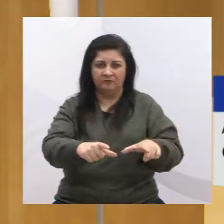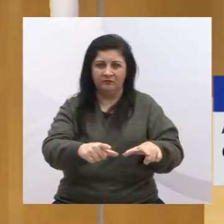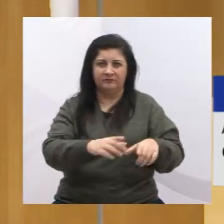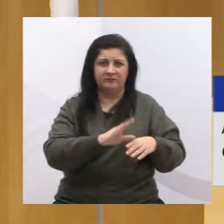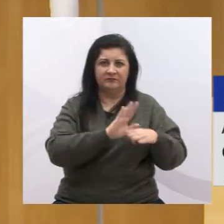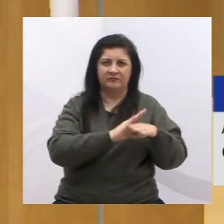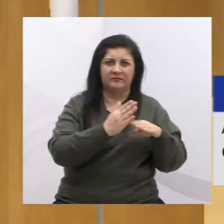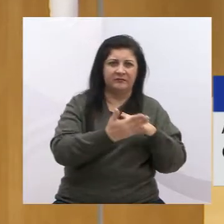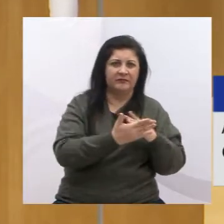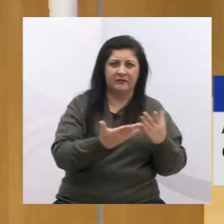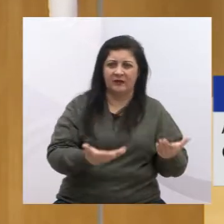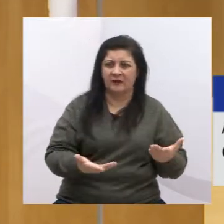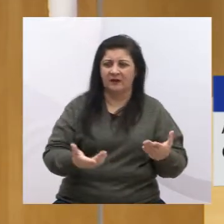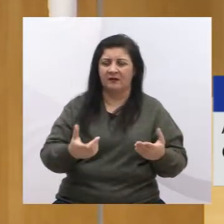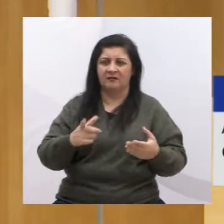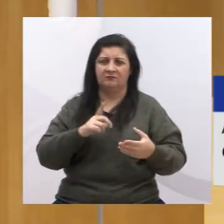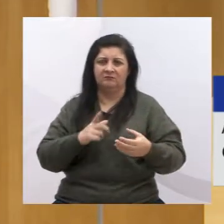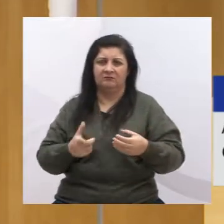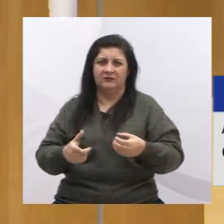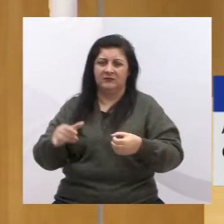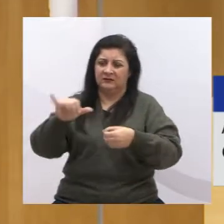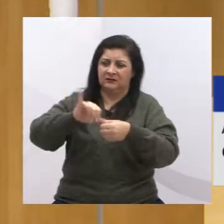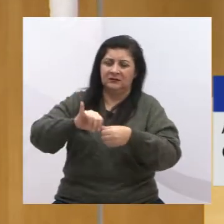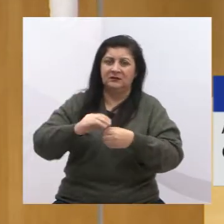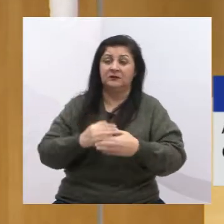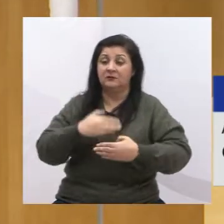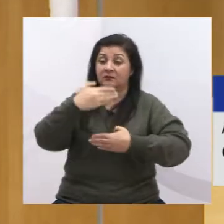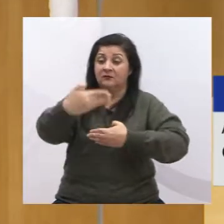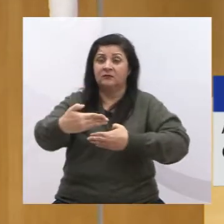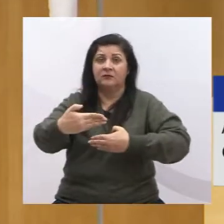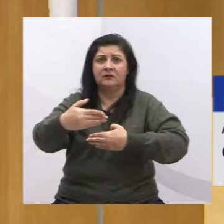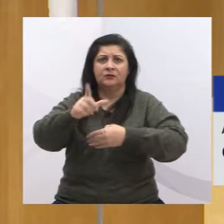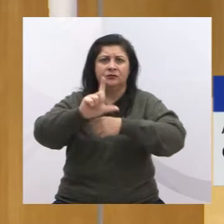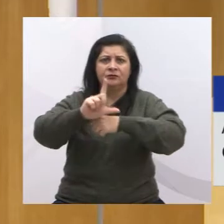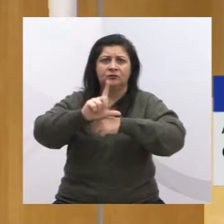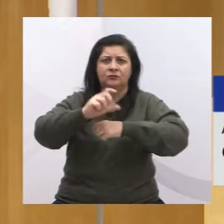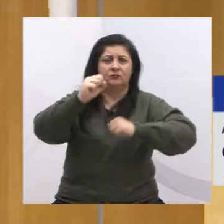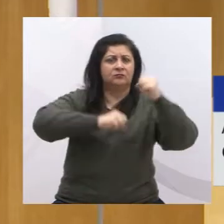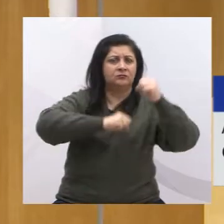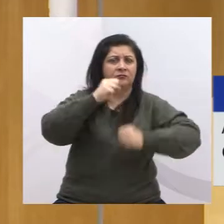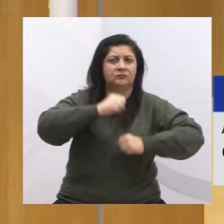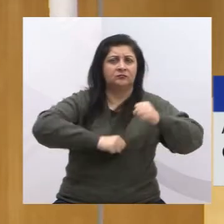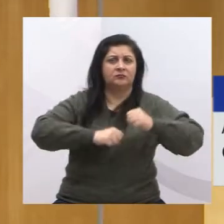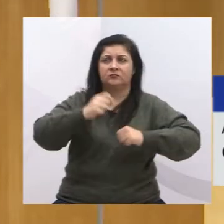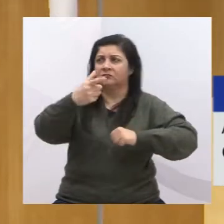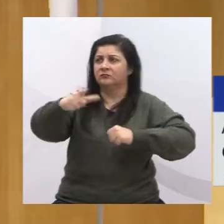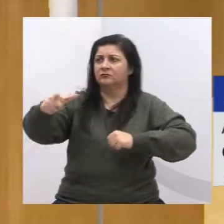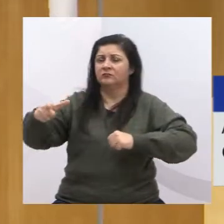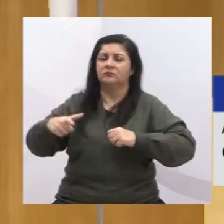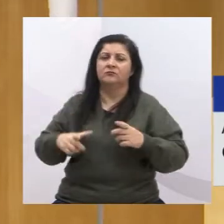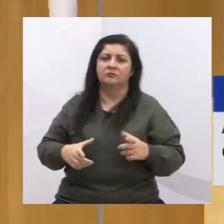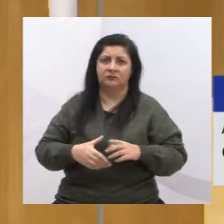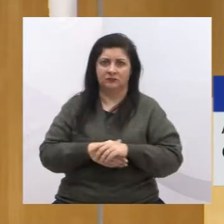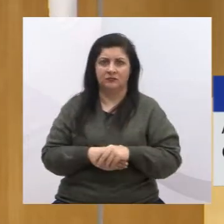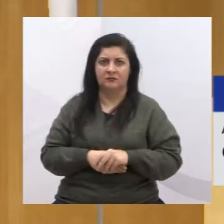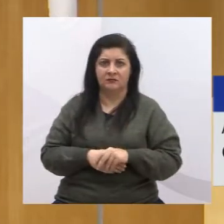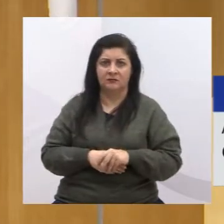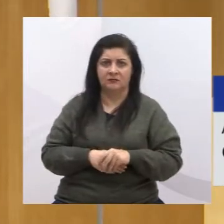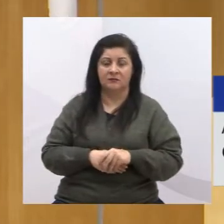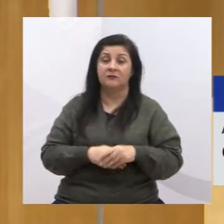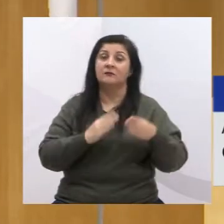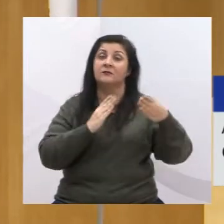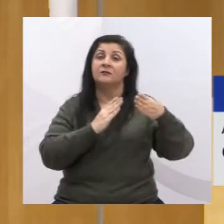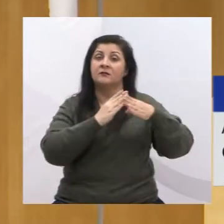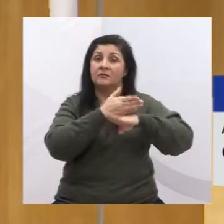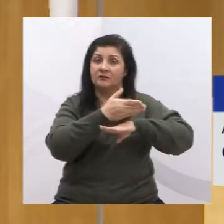bairros, em regiões centrais, em frente aos comércios, fábricas, em tantos outros locais. Foi